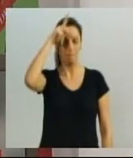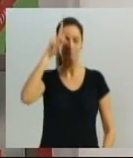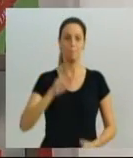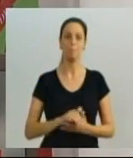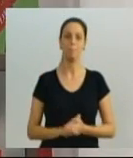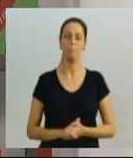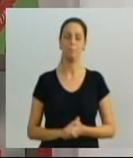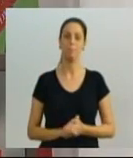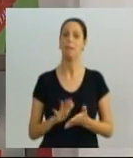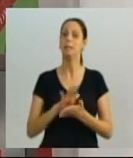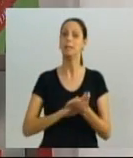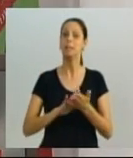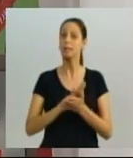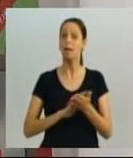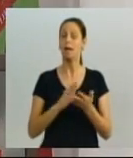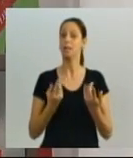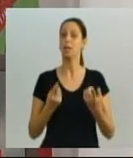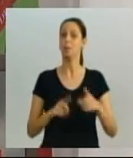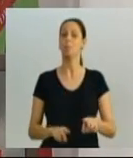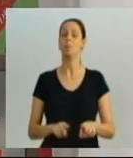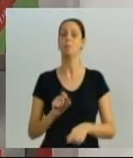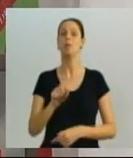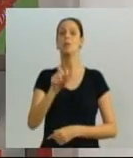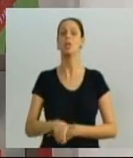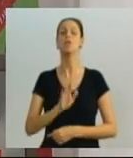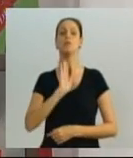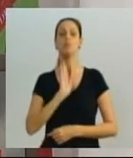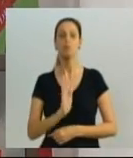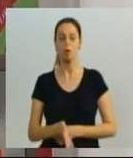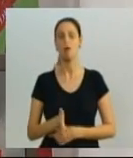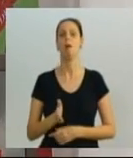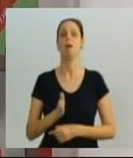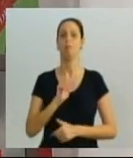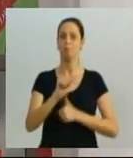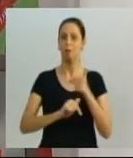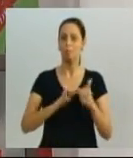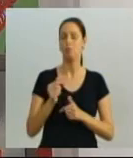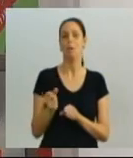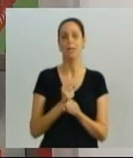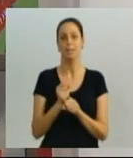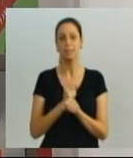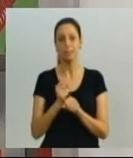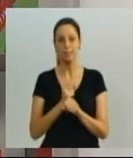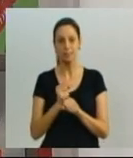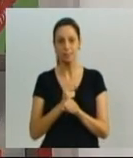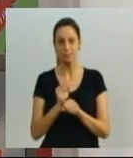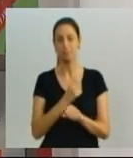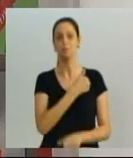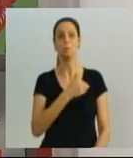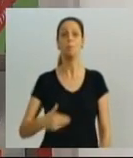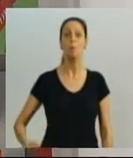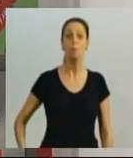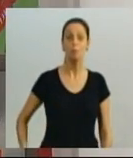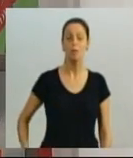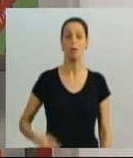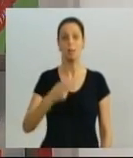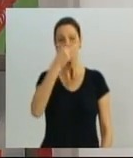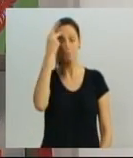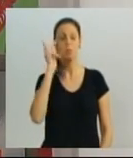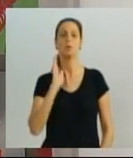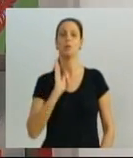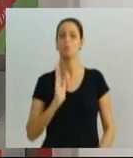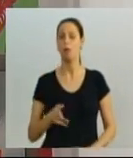Nada contra quem já tem bastante mandato aqui. Eu acho que os candidatos que têm mandato isso